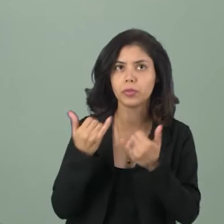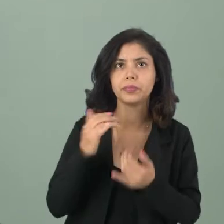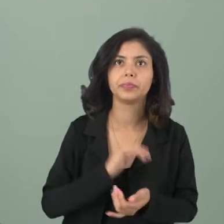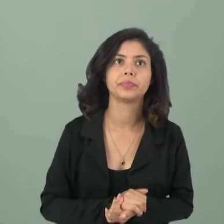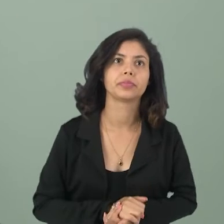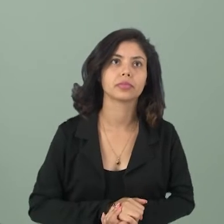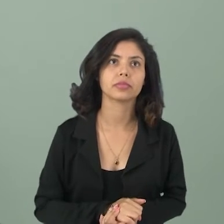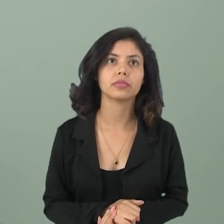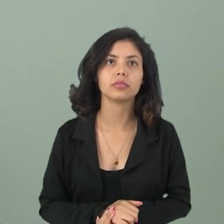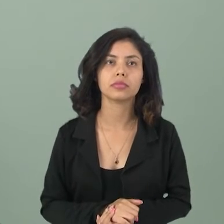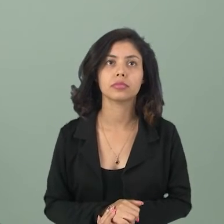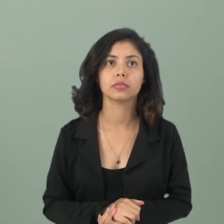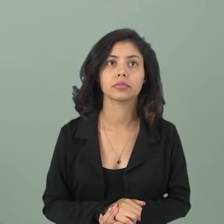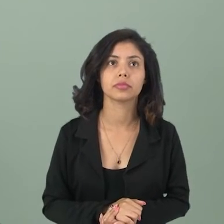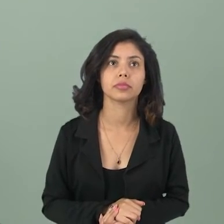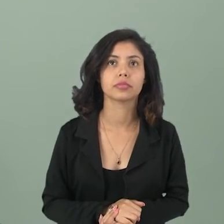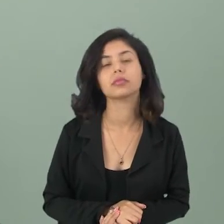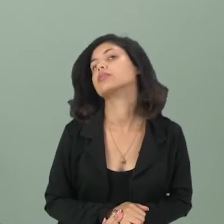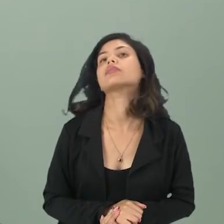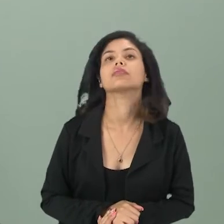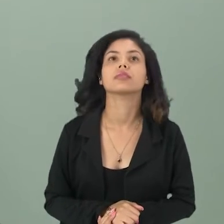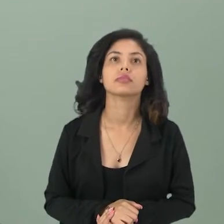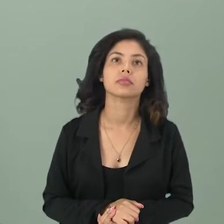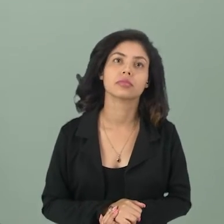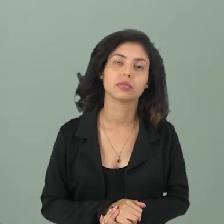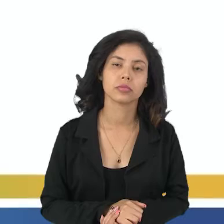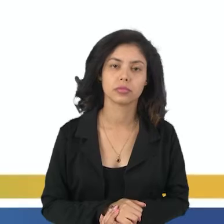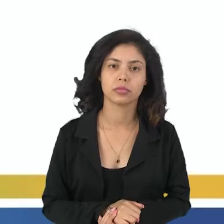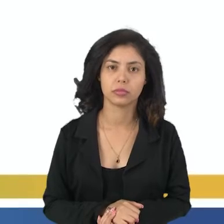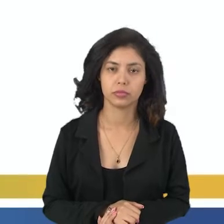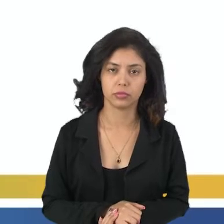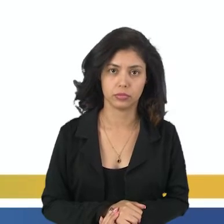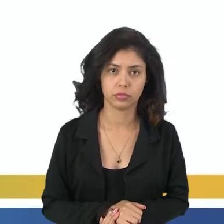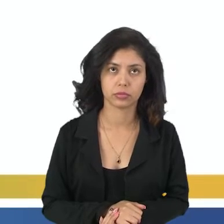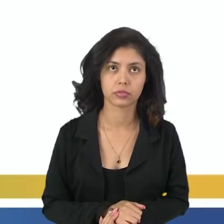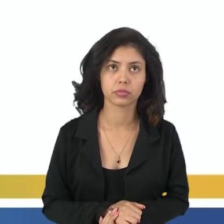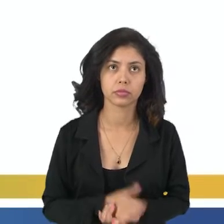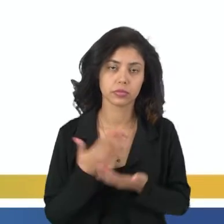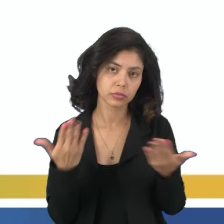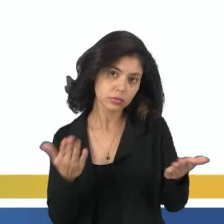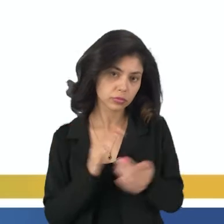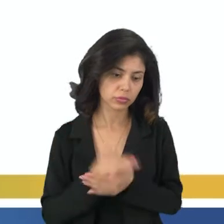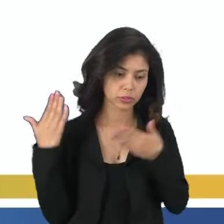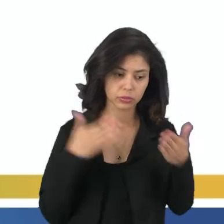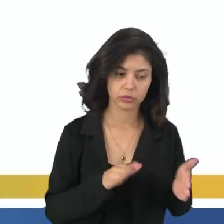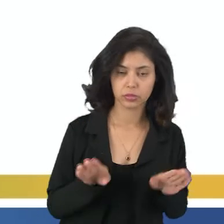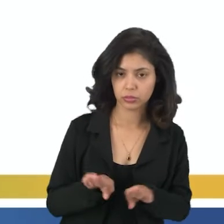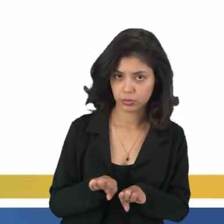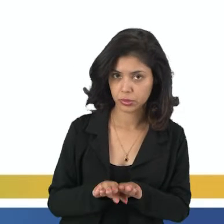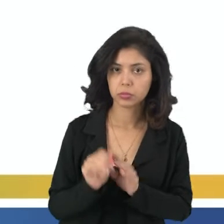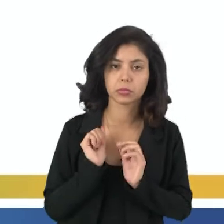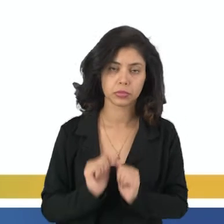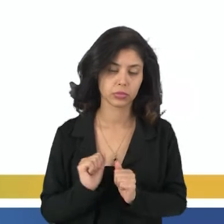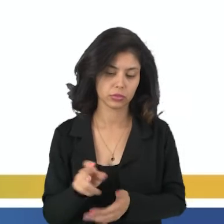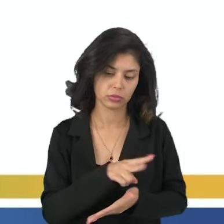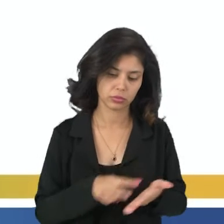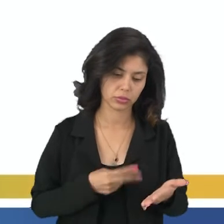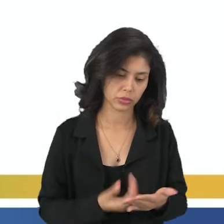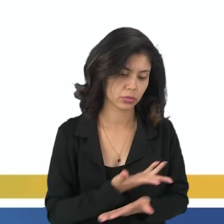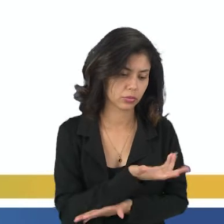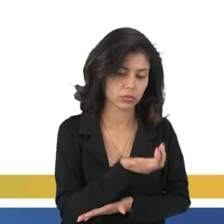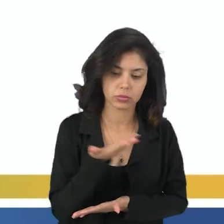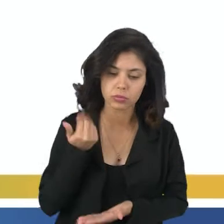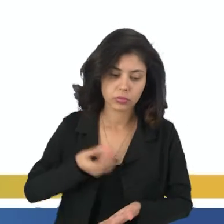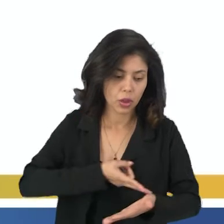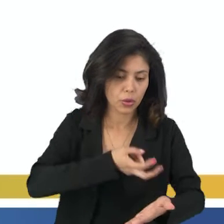relevantes se você me atender para adquirir uma informação net ao mundo objetivo também pode ser eu olhei para